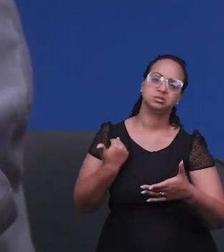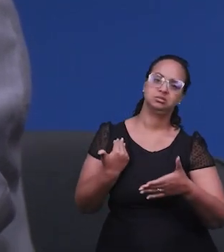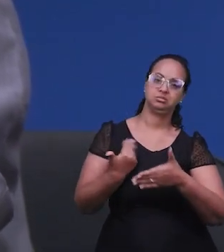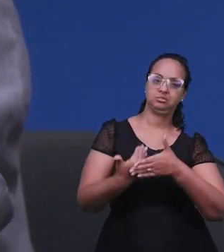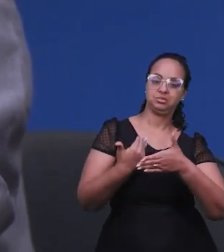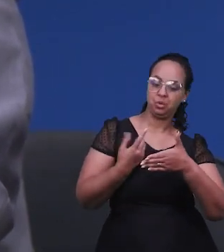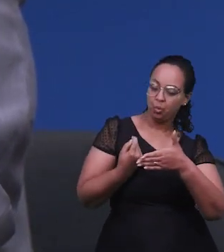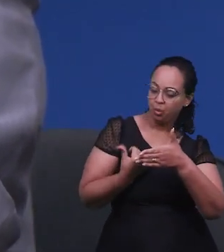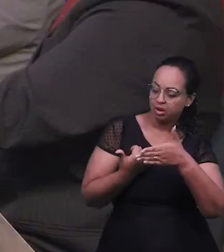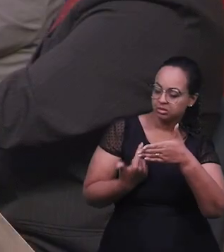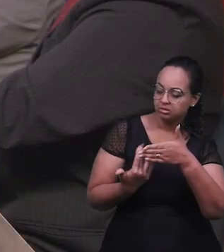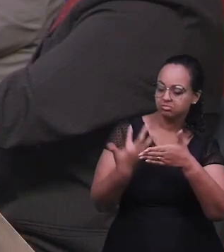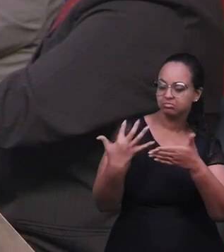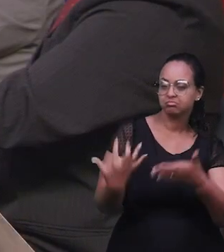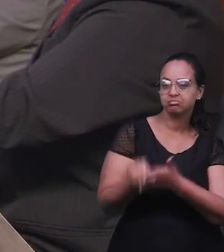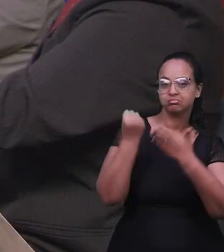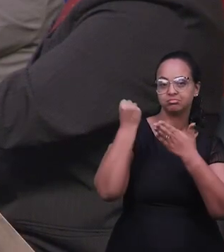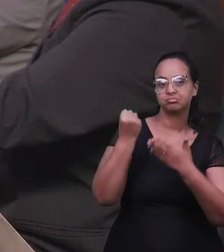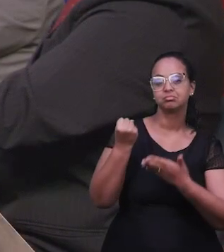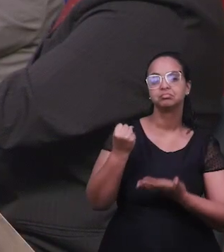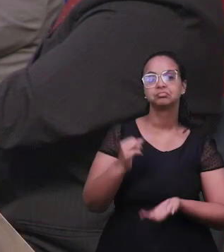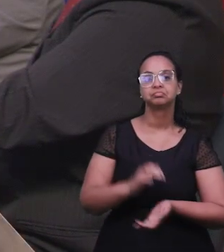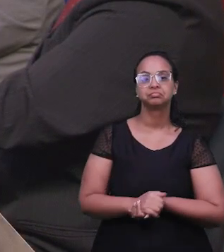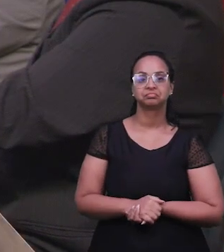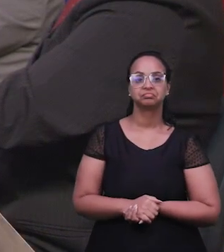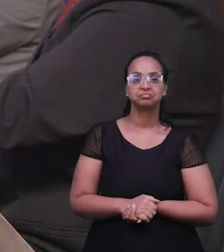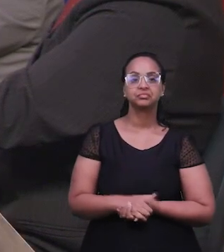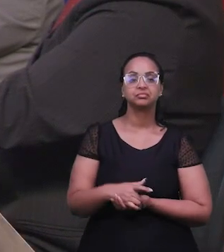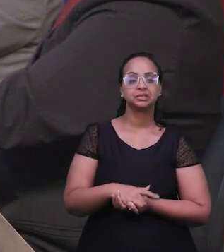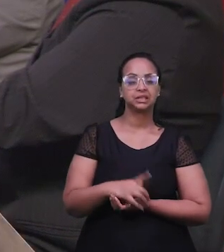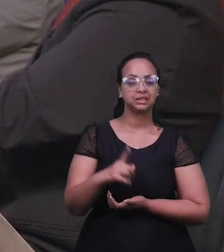Invocar o Senhor é pedir ajuda, e o